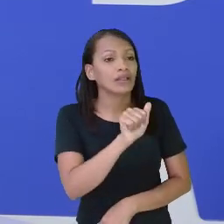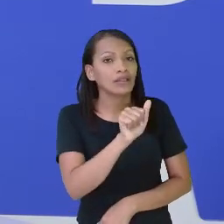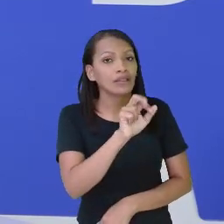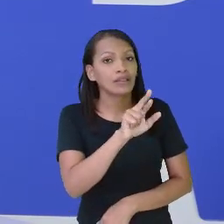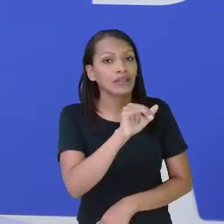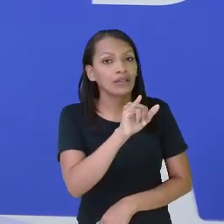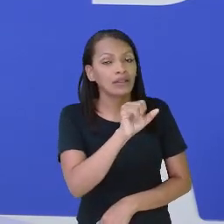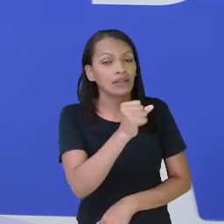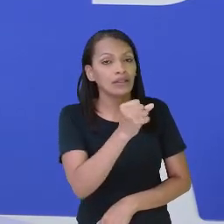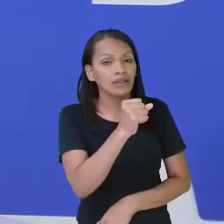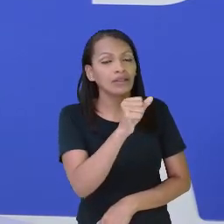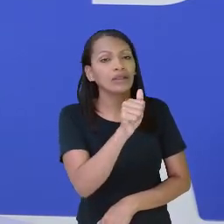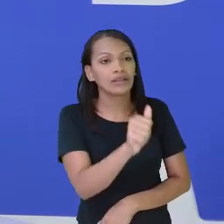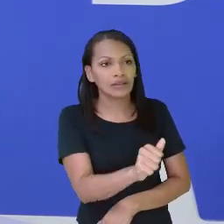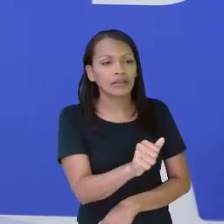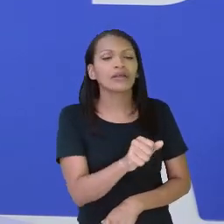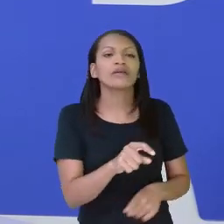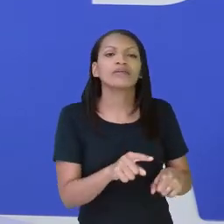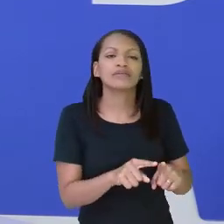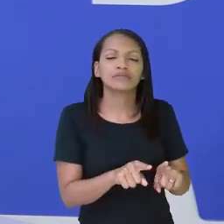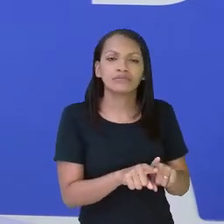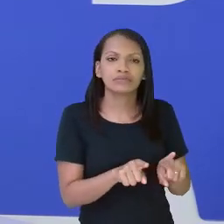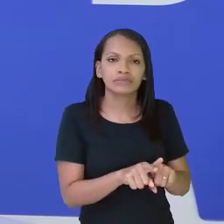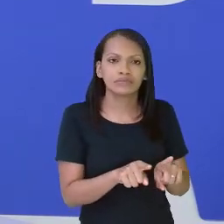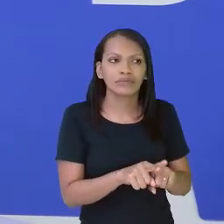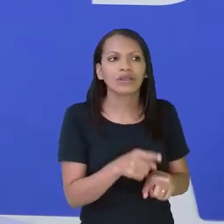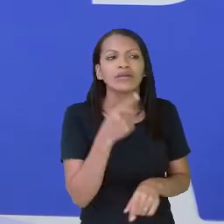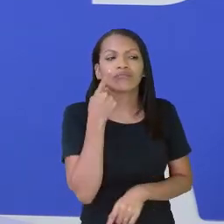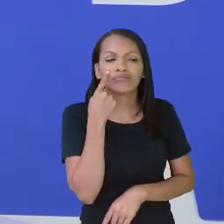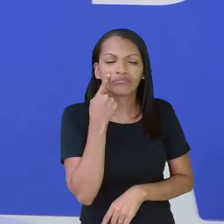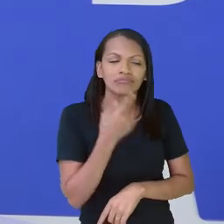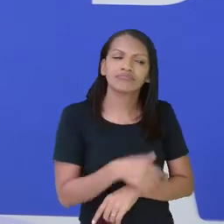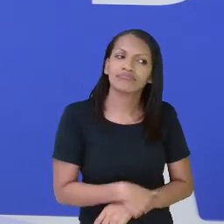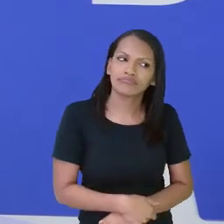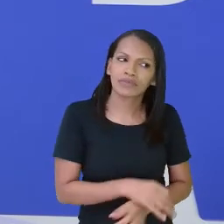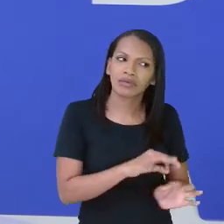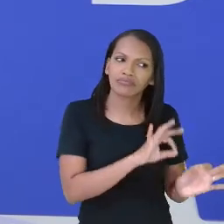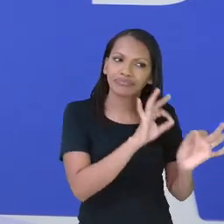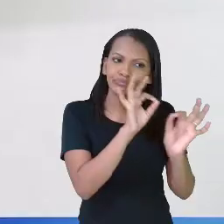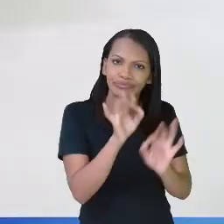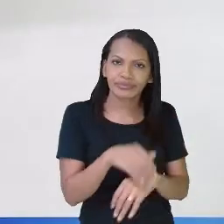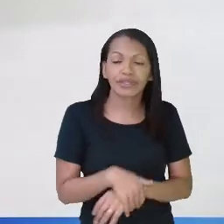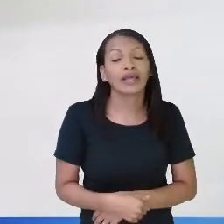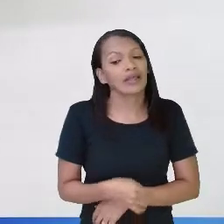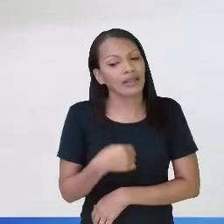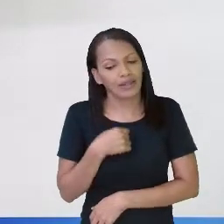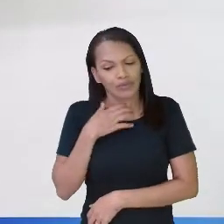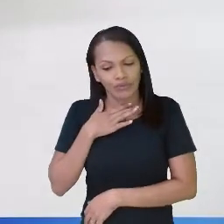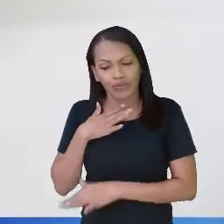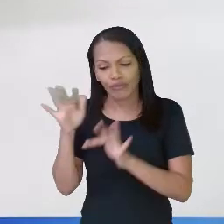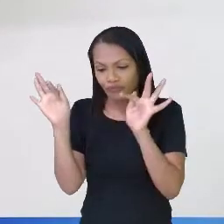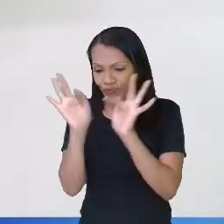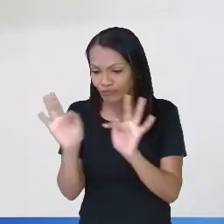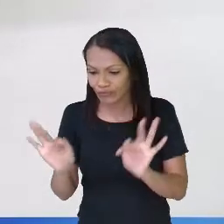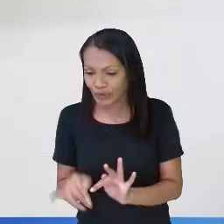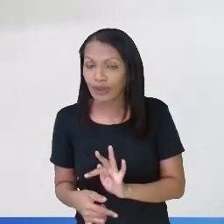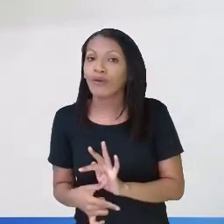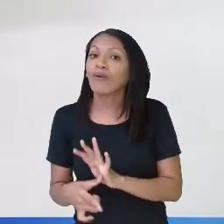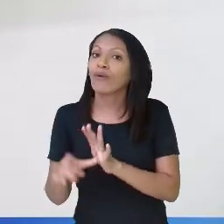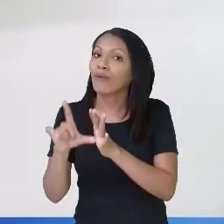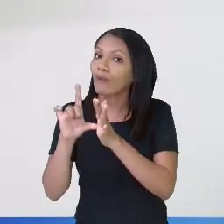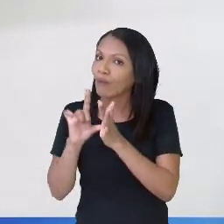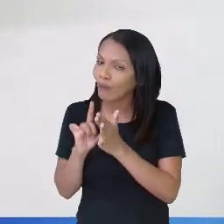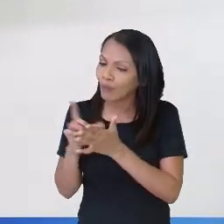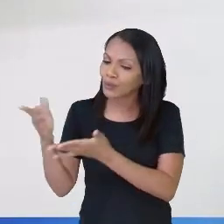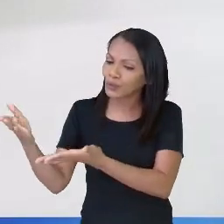dos tupinambás. Olha, tá vendo? Estou atentos, feliz. Hein? Deixa eu fazer aqui um parênteses. Ontem eu convidei Pedro